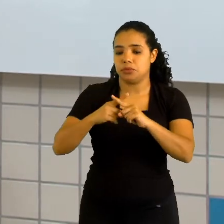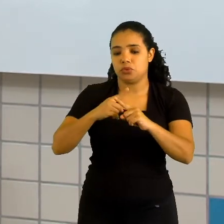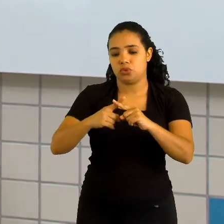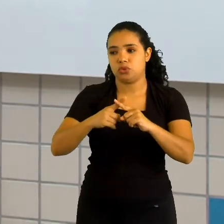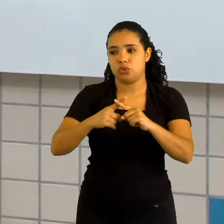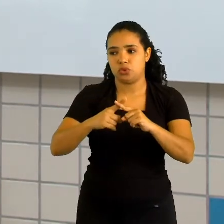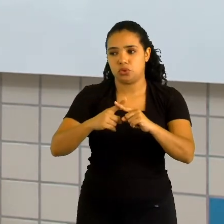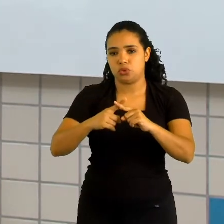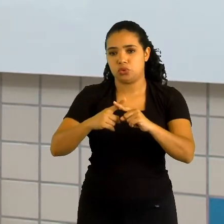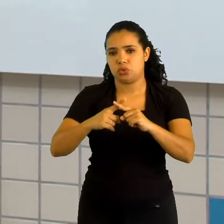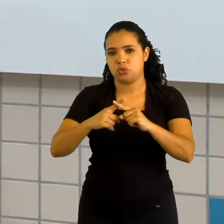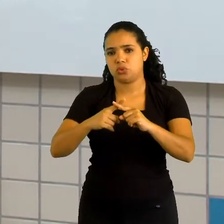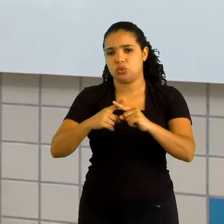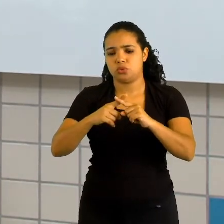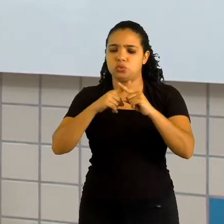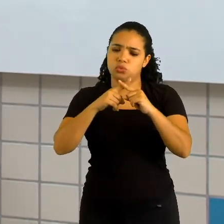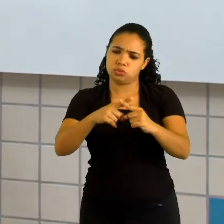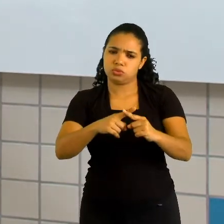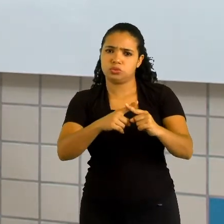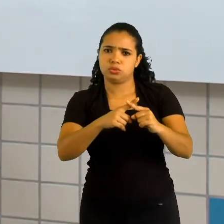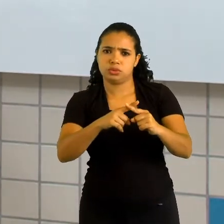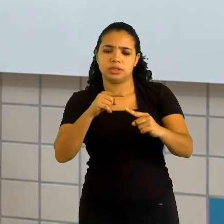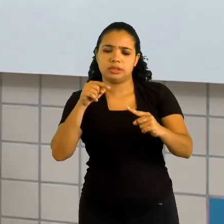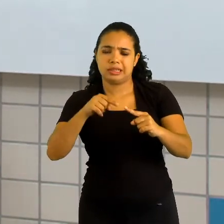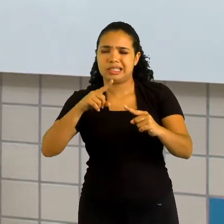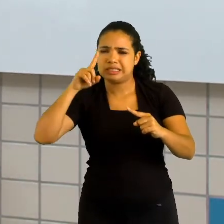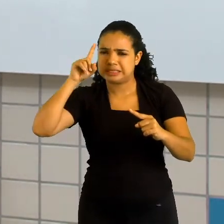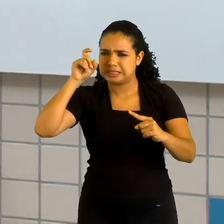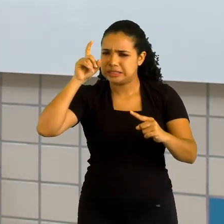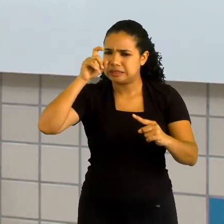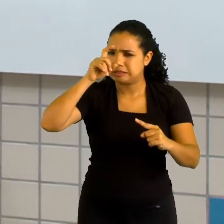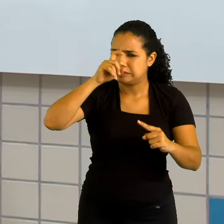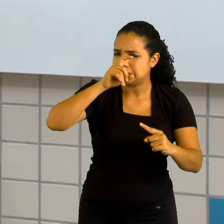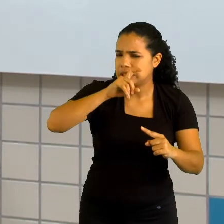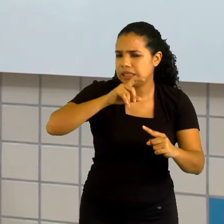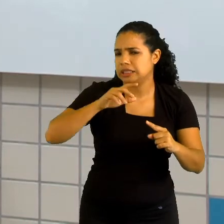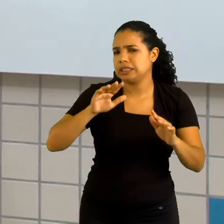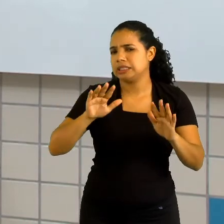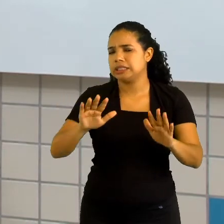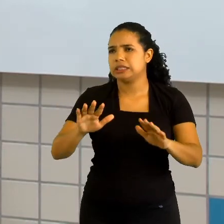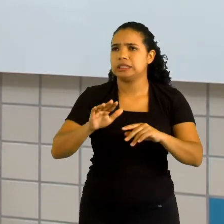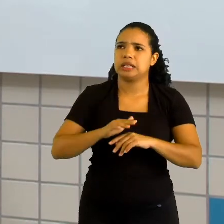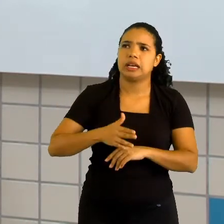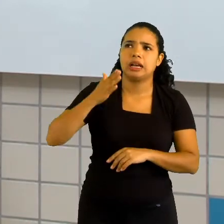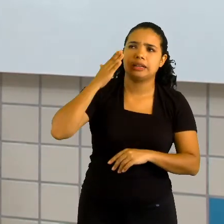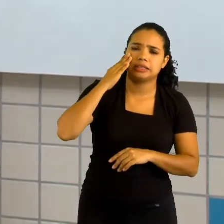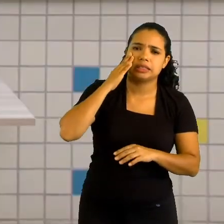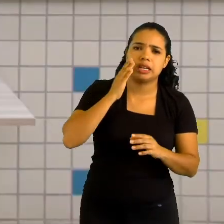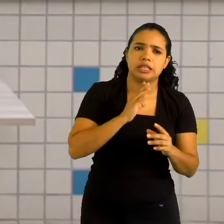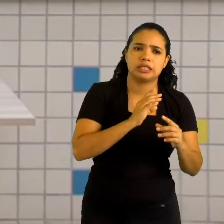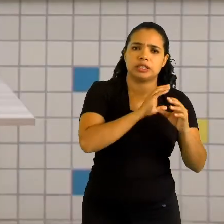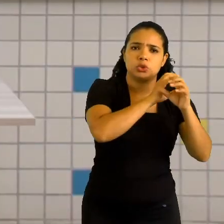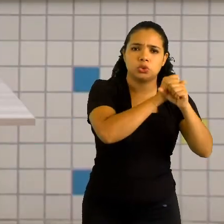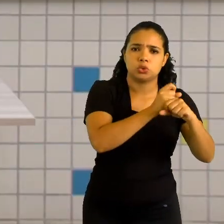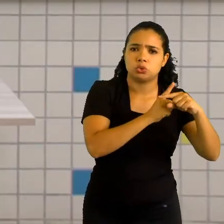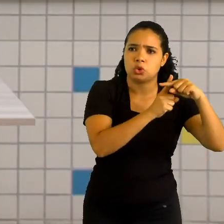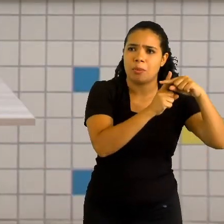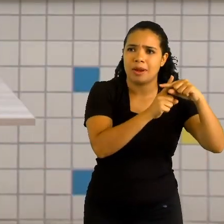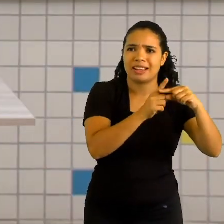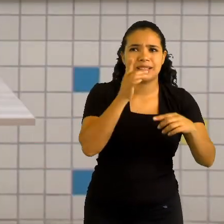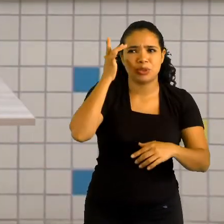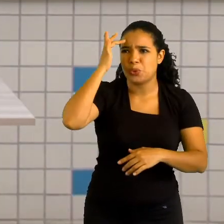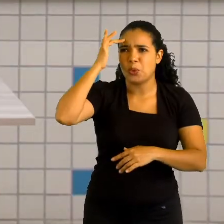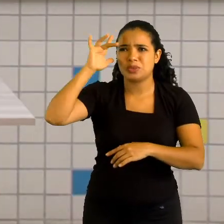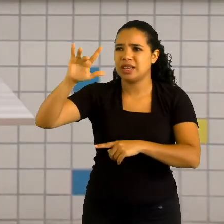multiplicar? Multiplicar parece ser algo muito mais difícil, né? Eu sei somar, mas eu não